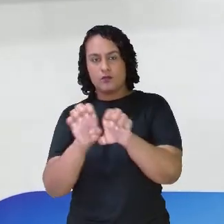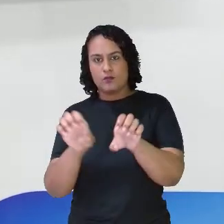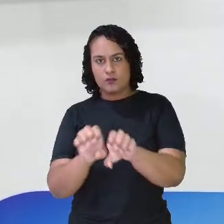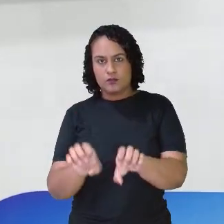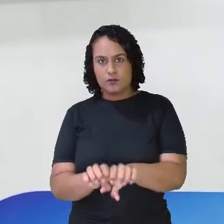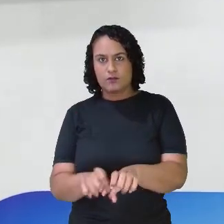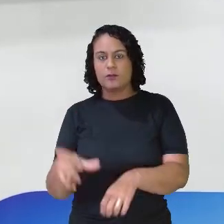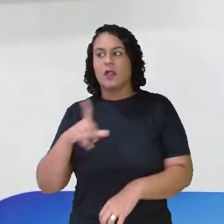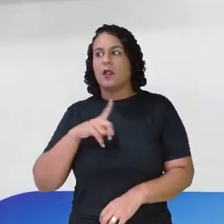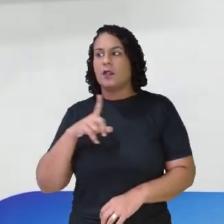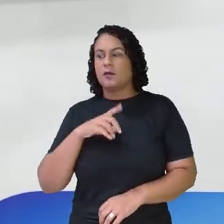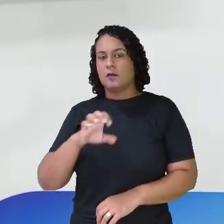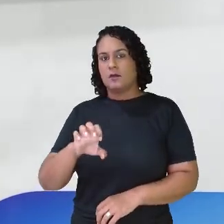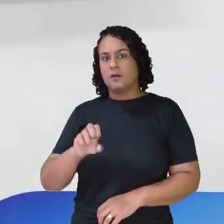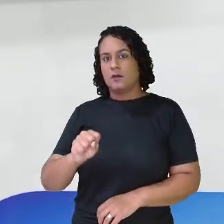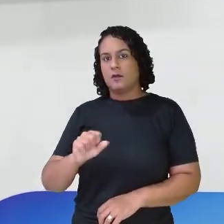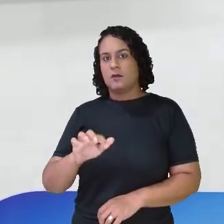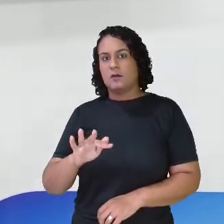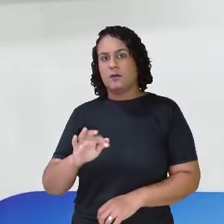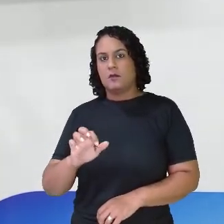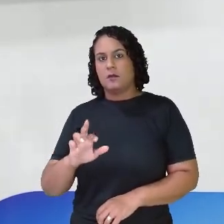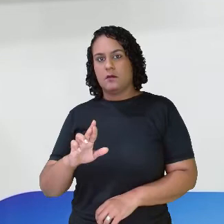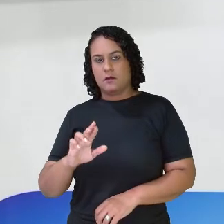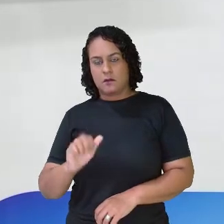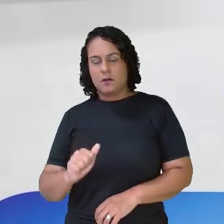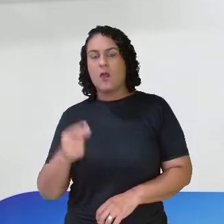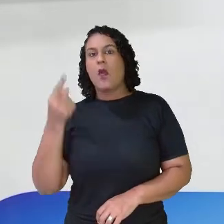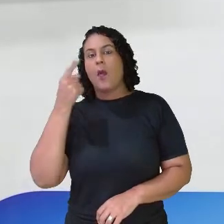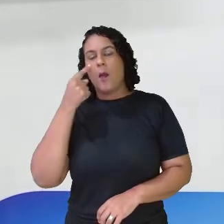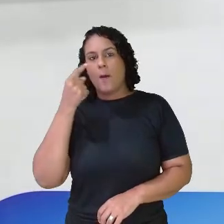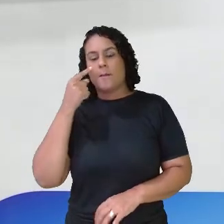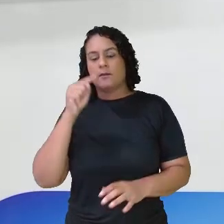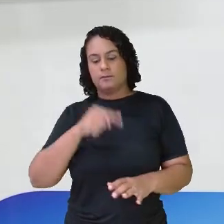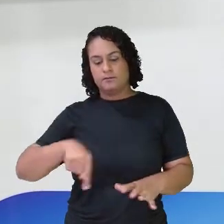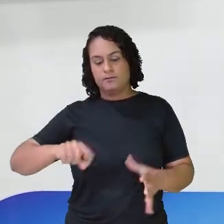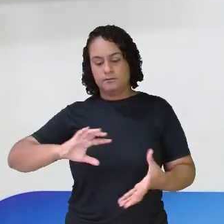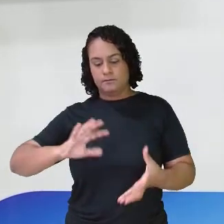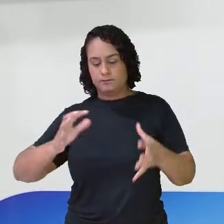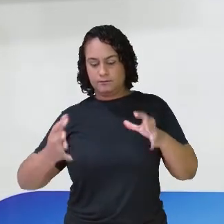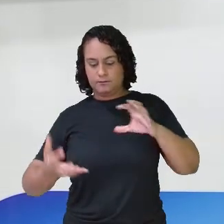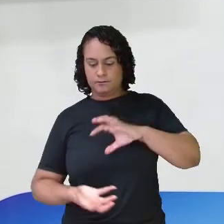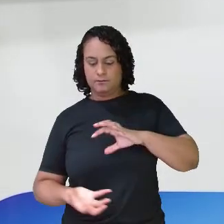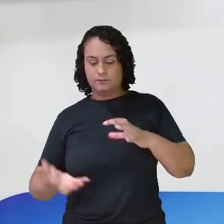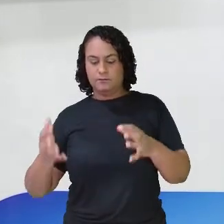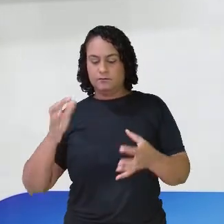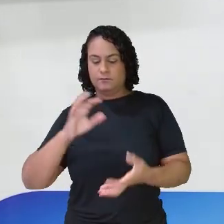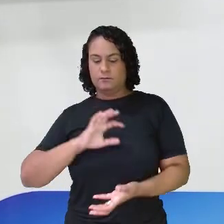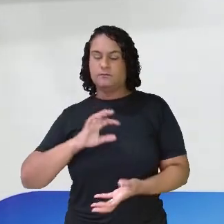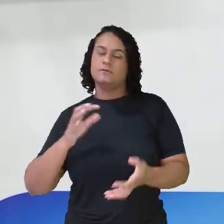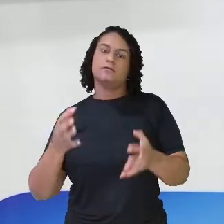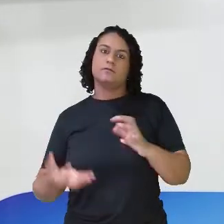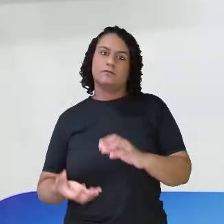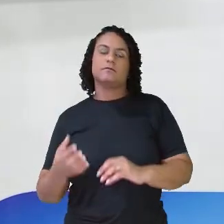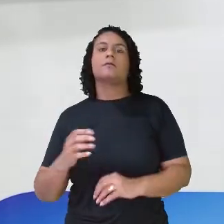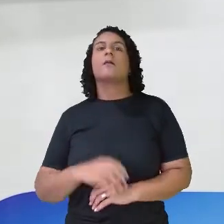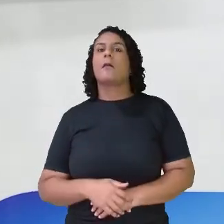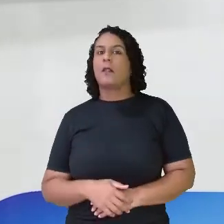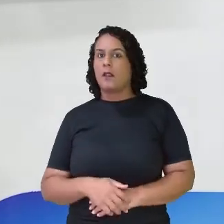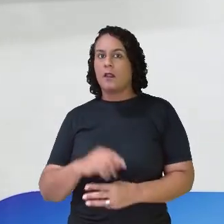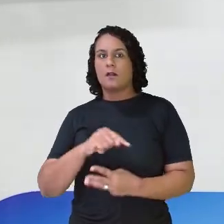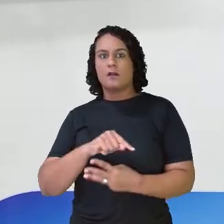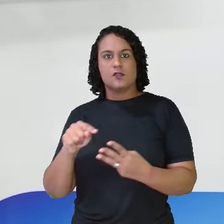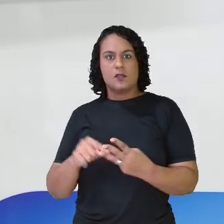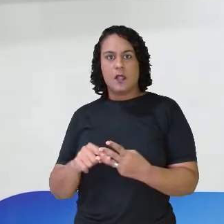tenho a esfera, que também é um corpo arredondado. Presta atenção. Esfera, cone e cilindro não